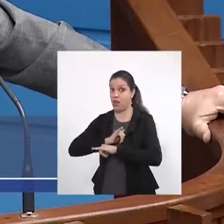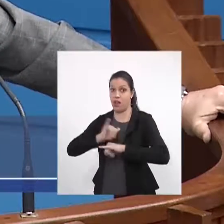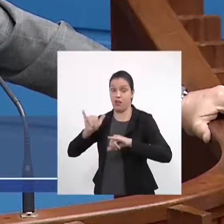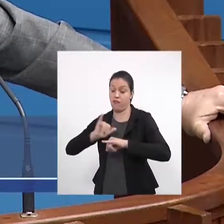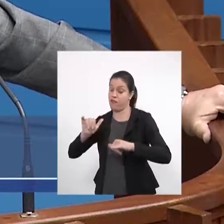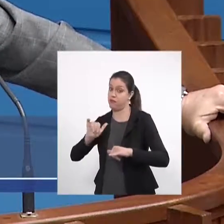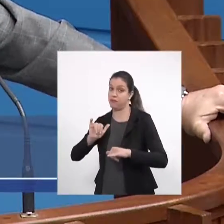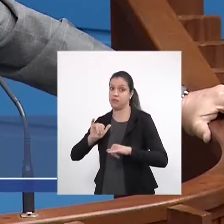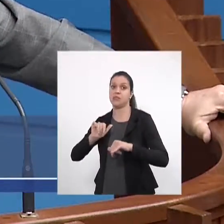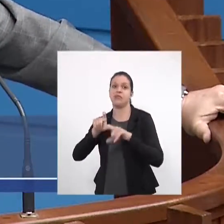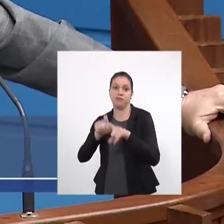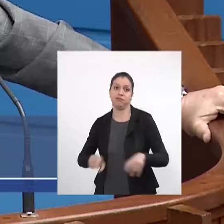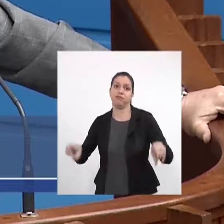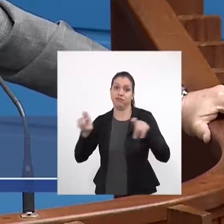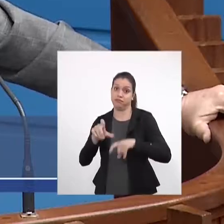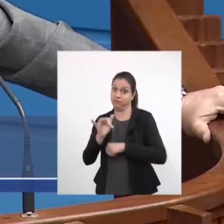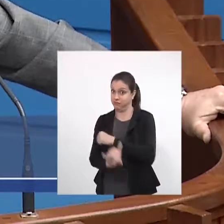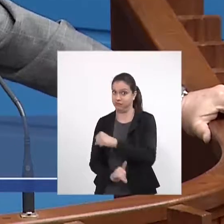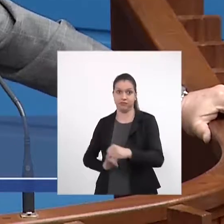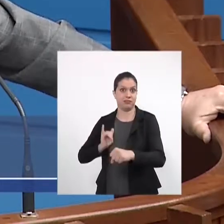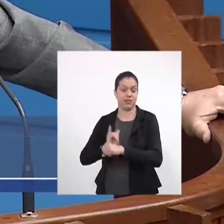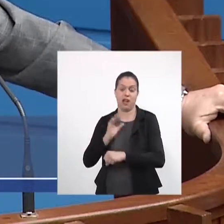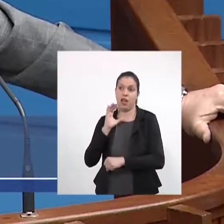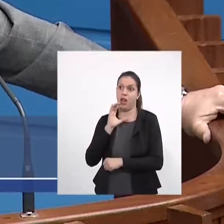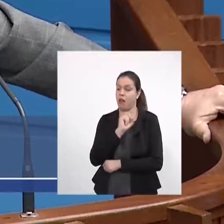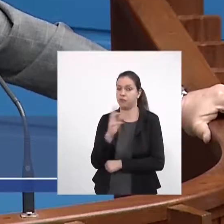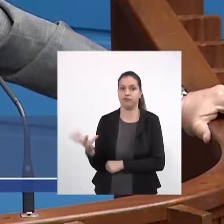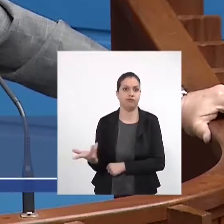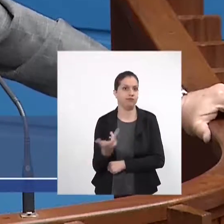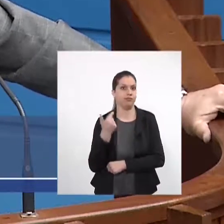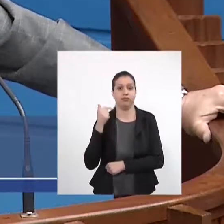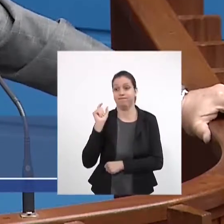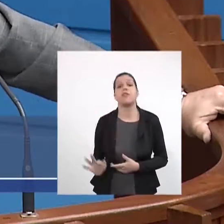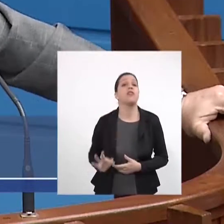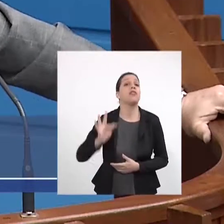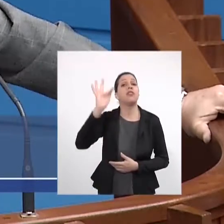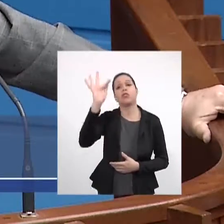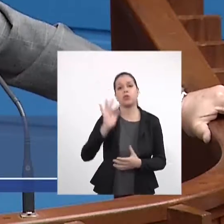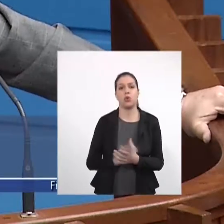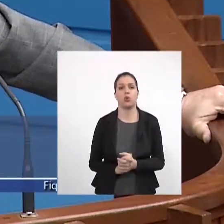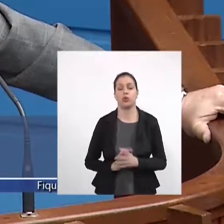estamos vivendo, de que mundo que nós estamos criando, de